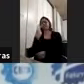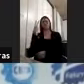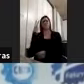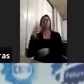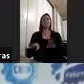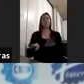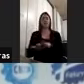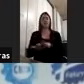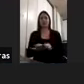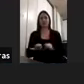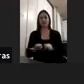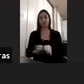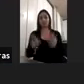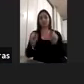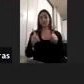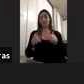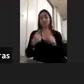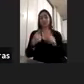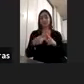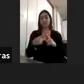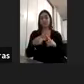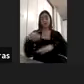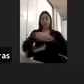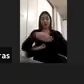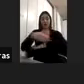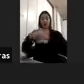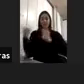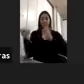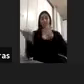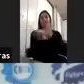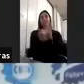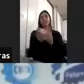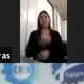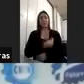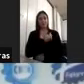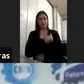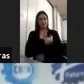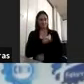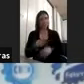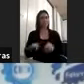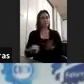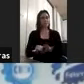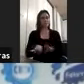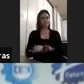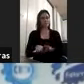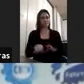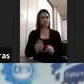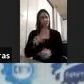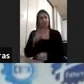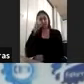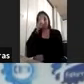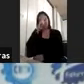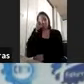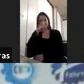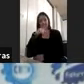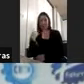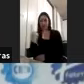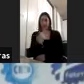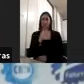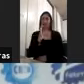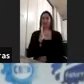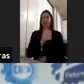vida, aquela rotatória. Né? Ela é histórica. Ela é histórica, porque sempre são lá. Se reunir. Sim, com certeza. Os